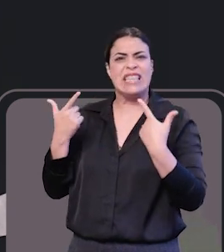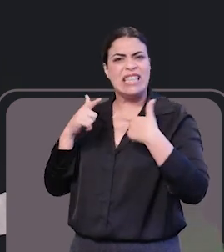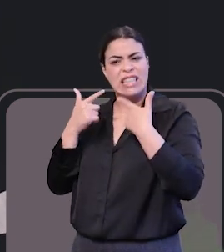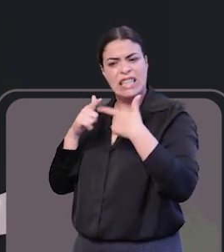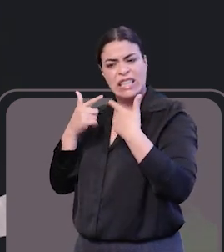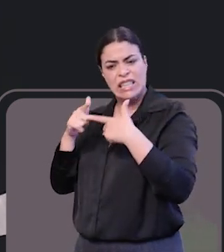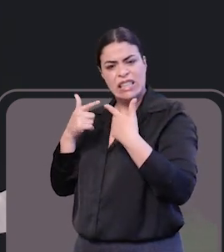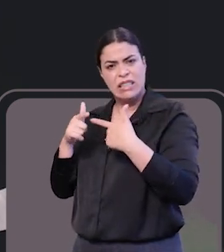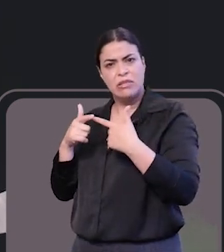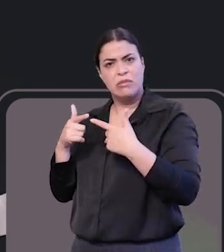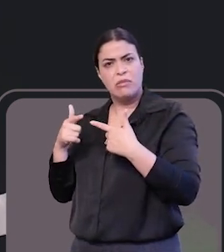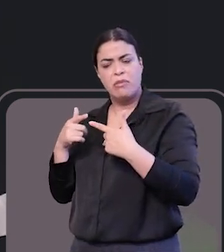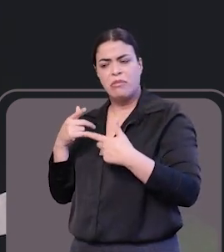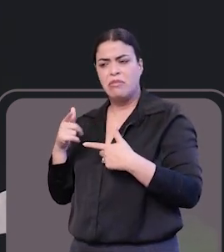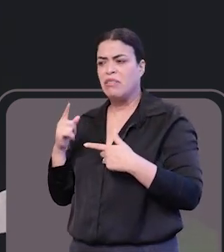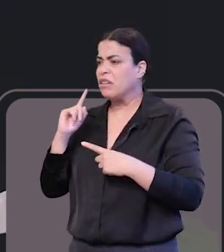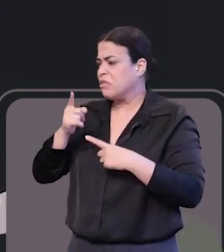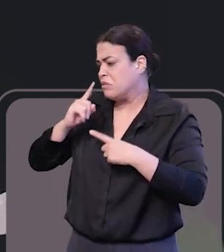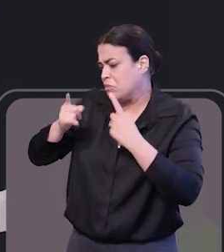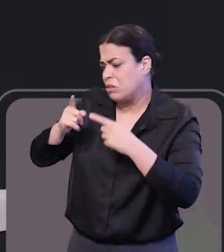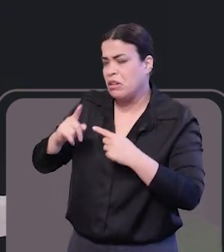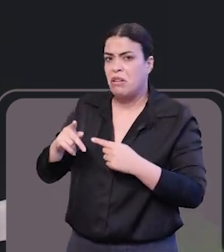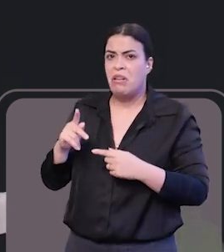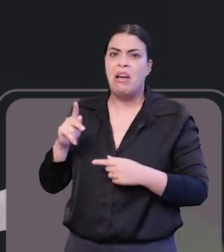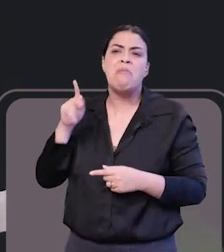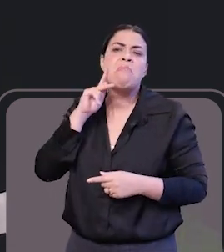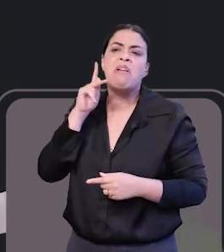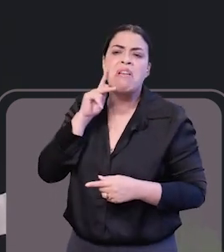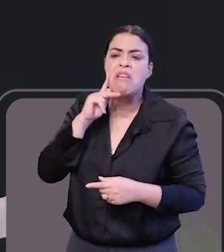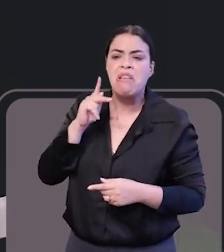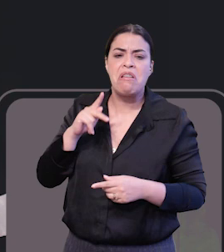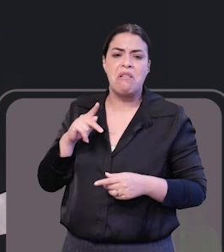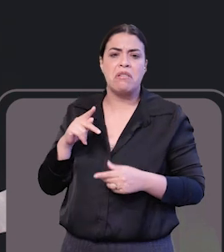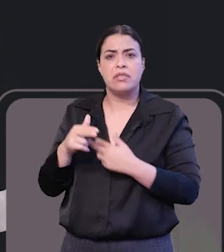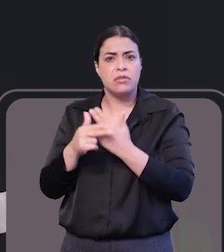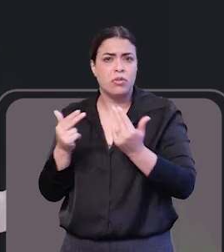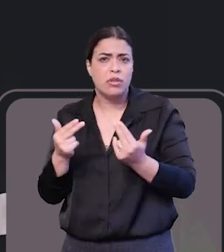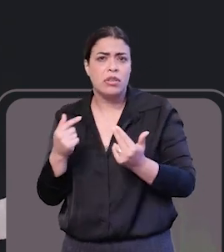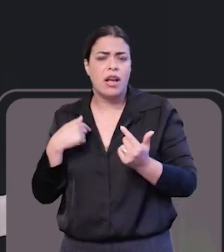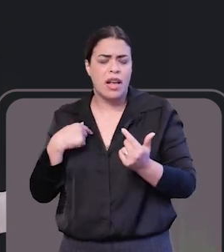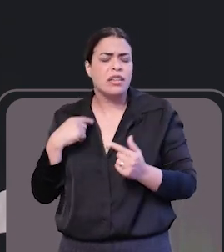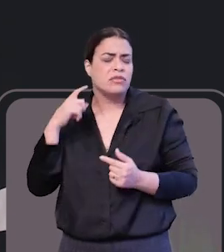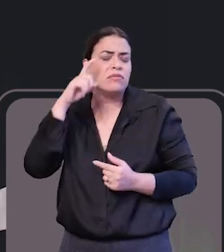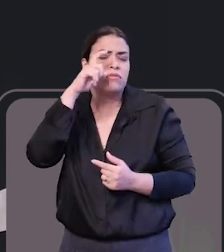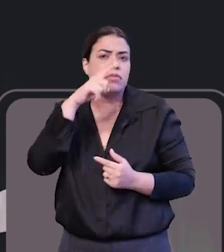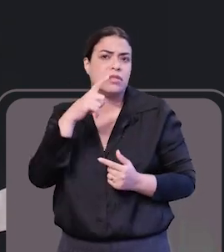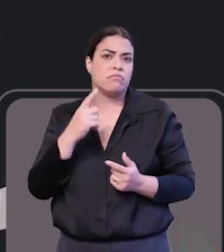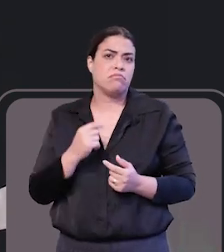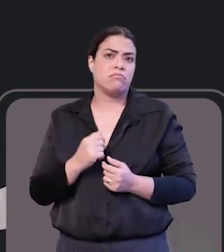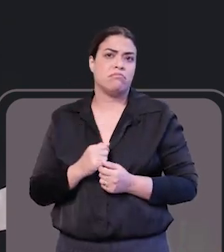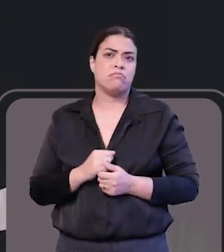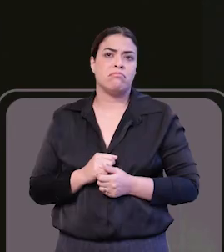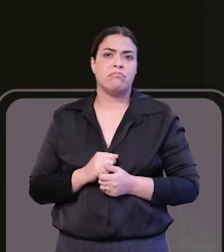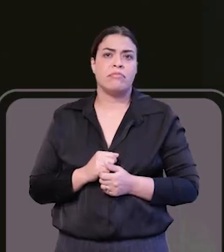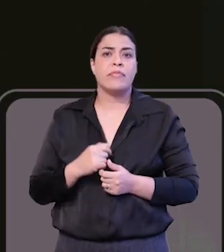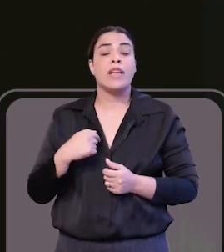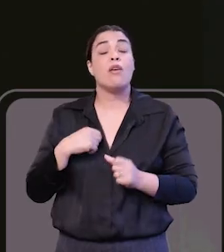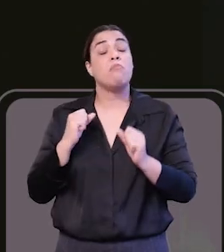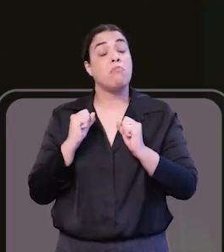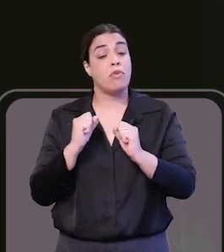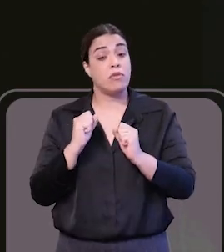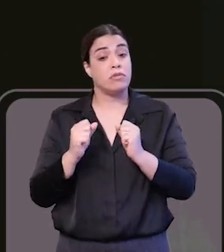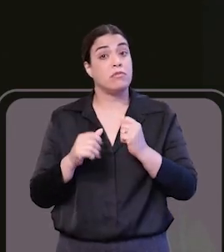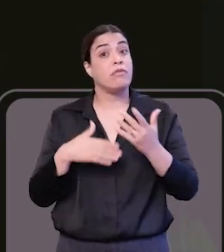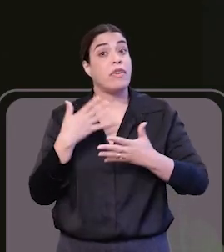debochando da cara da gente amando Paraíba essas coisas Essa minha história